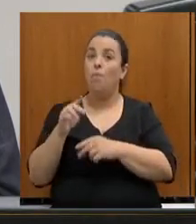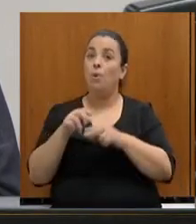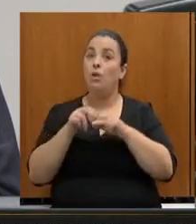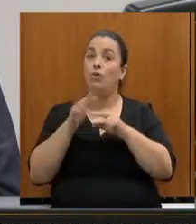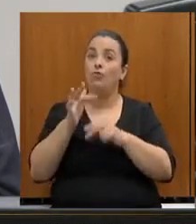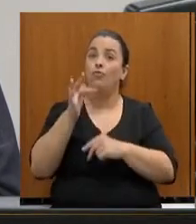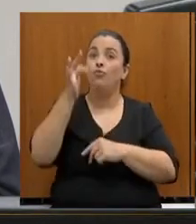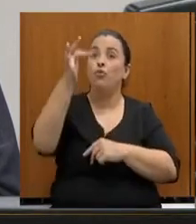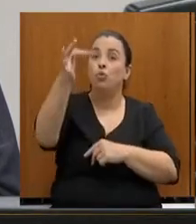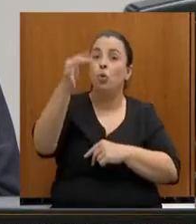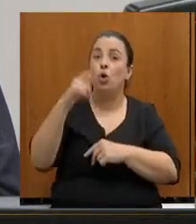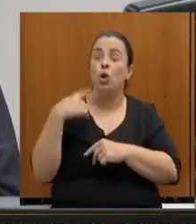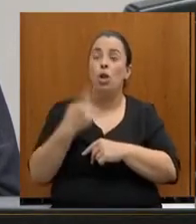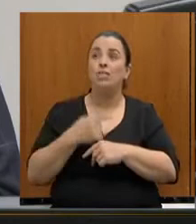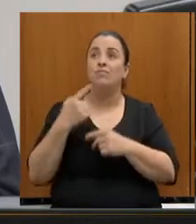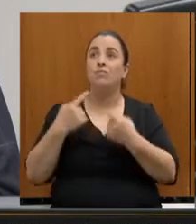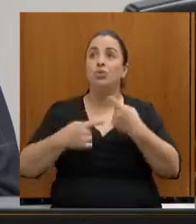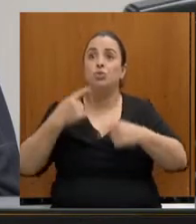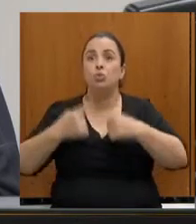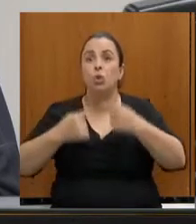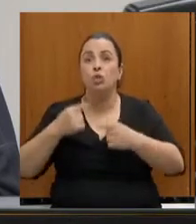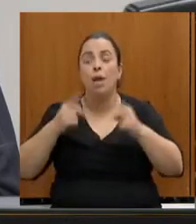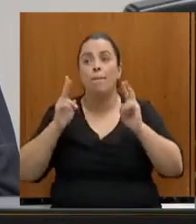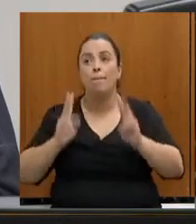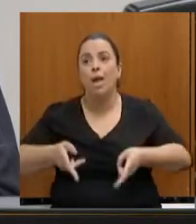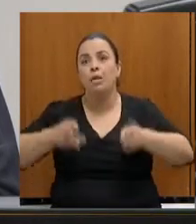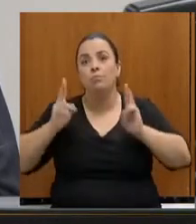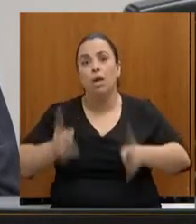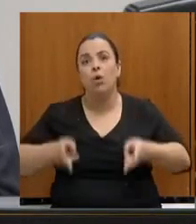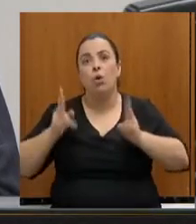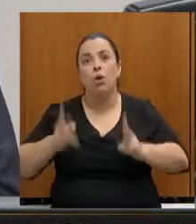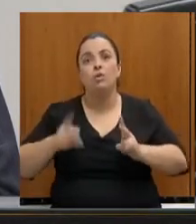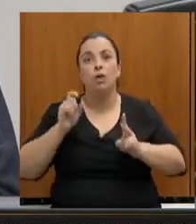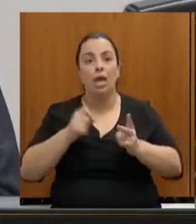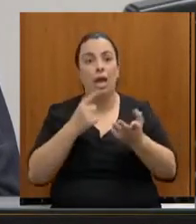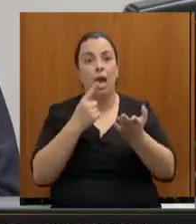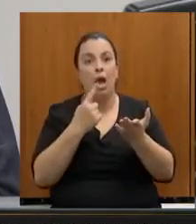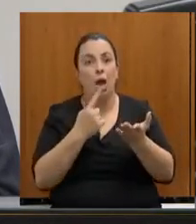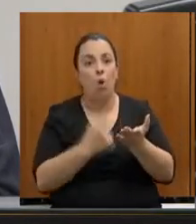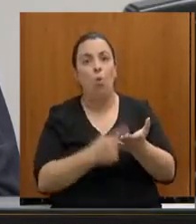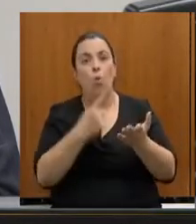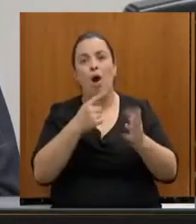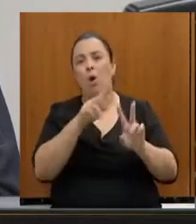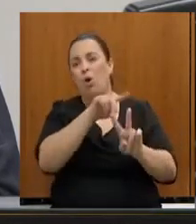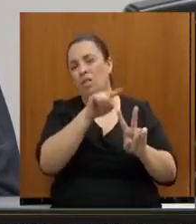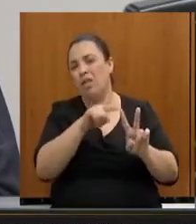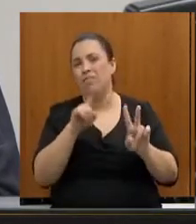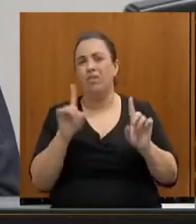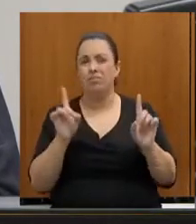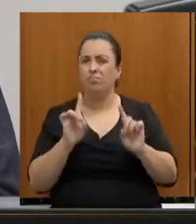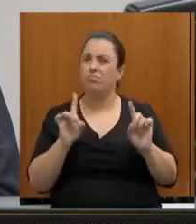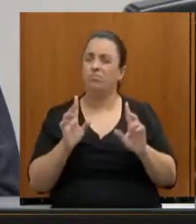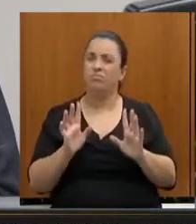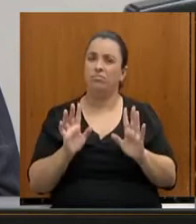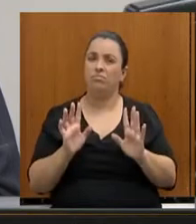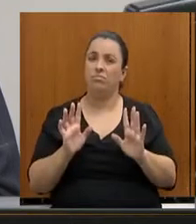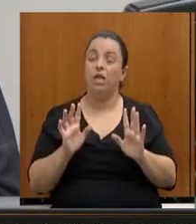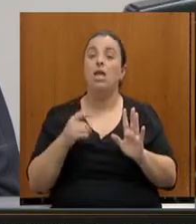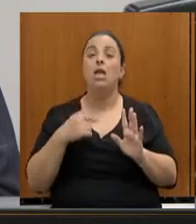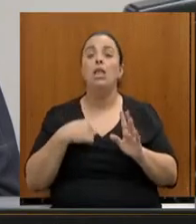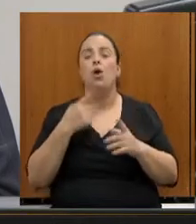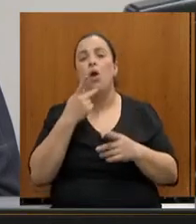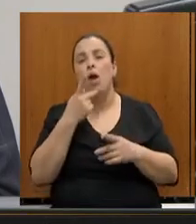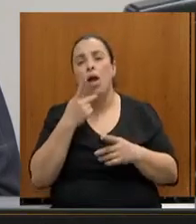discutindo a mesma coisa que é o acordo da Vale deixa aqui essas essas contribuições